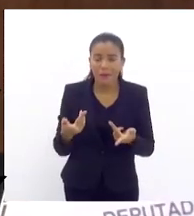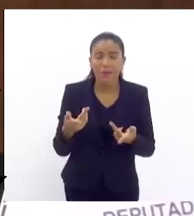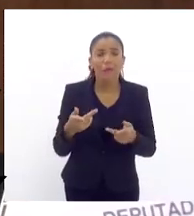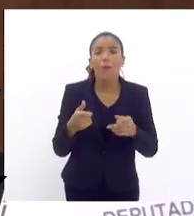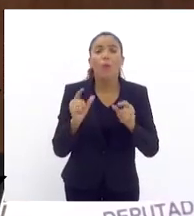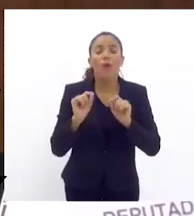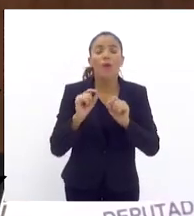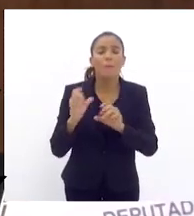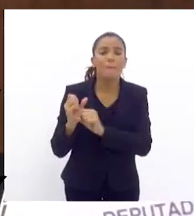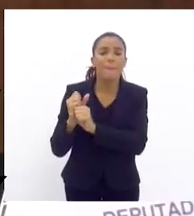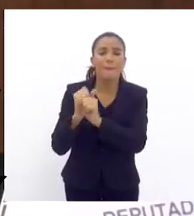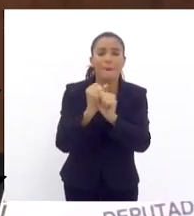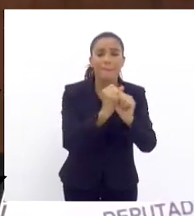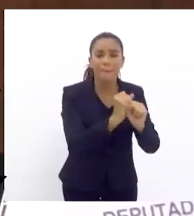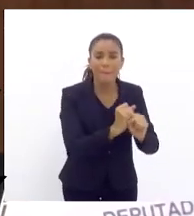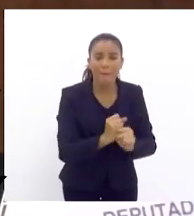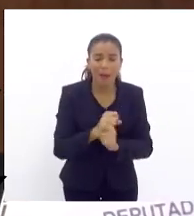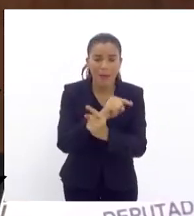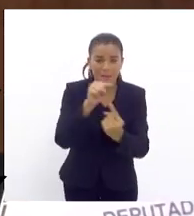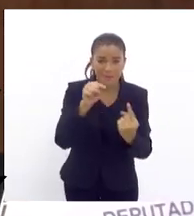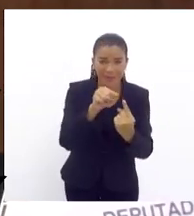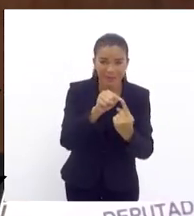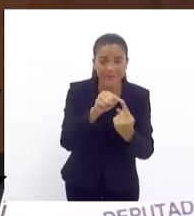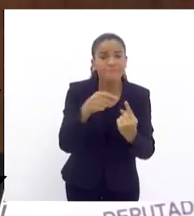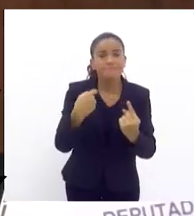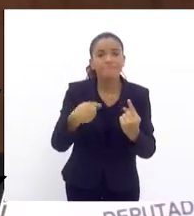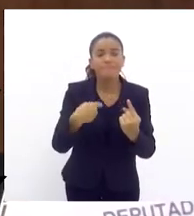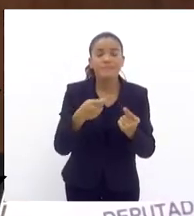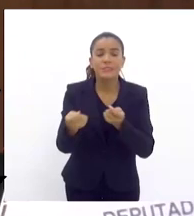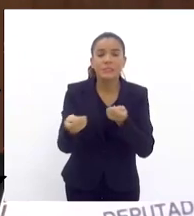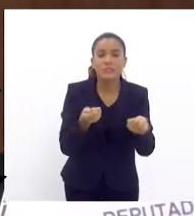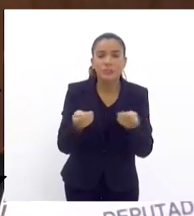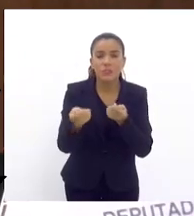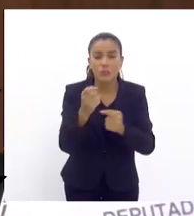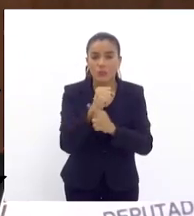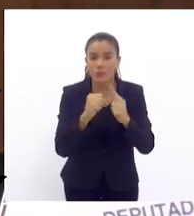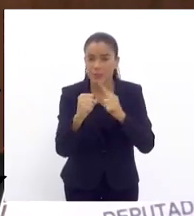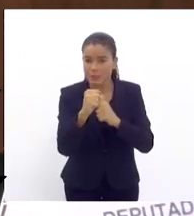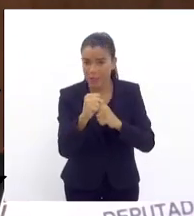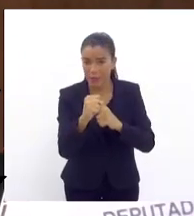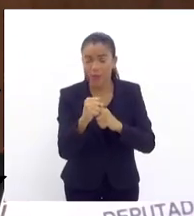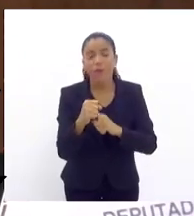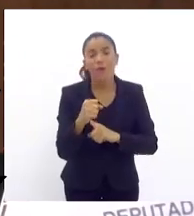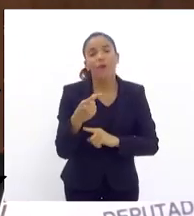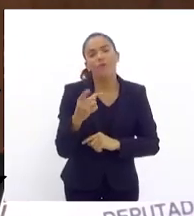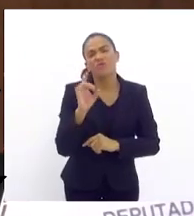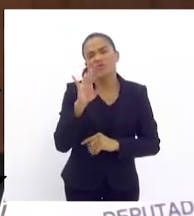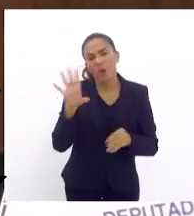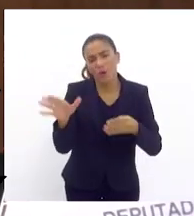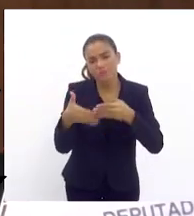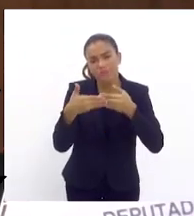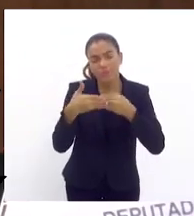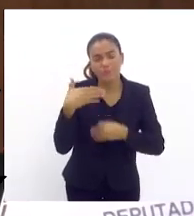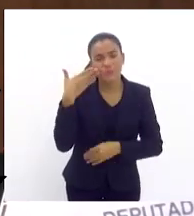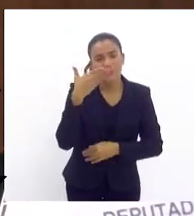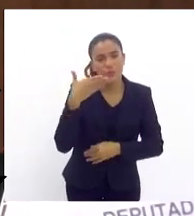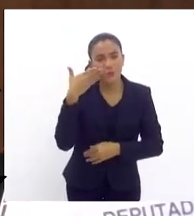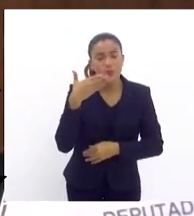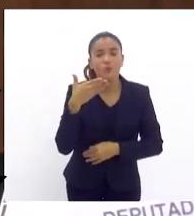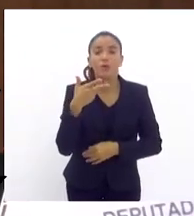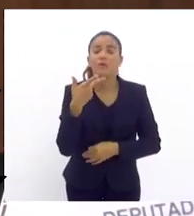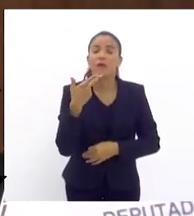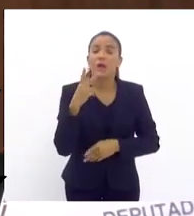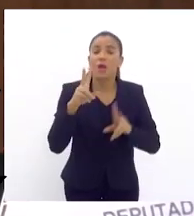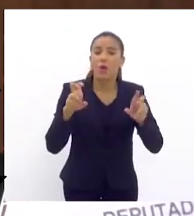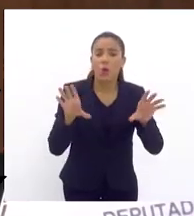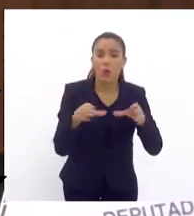que estão no contrato hoje de metas. Precisam ter um controle social. Eu queria só fechar com isso e dizer que hoje o